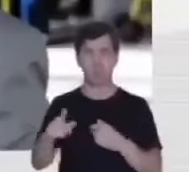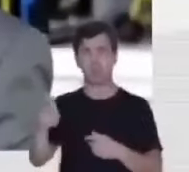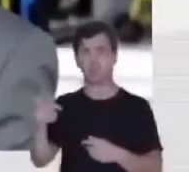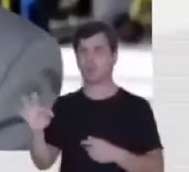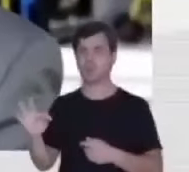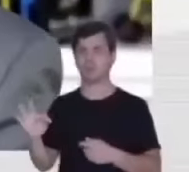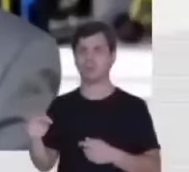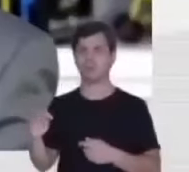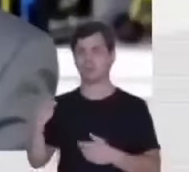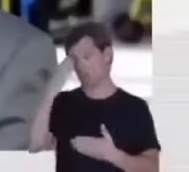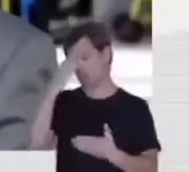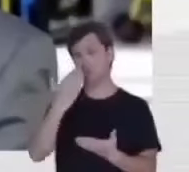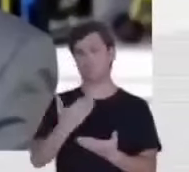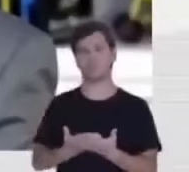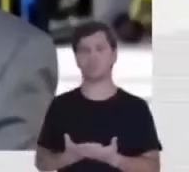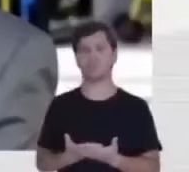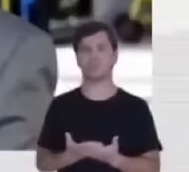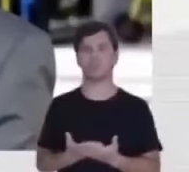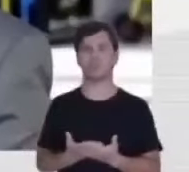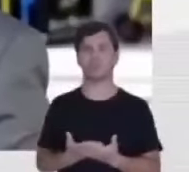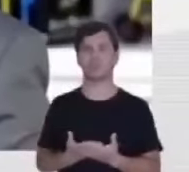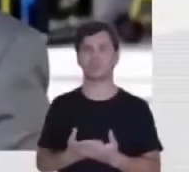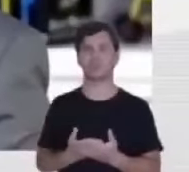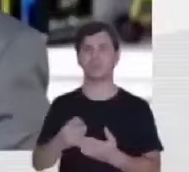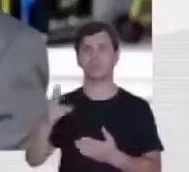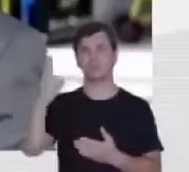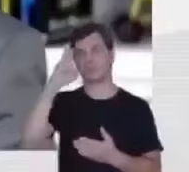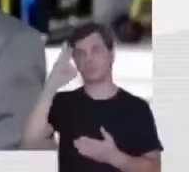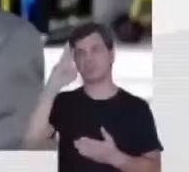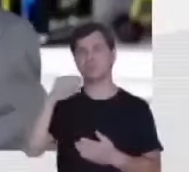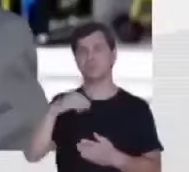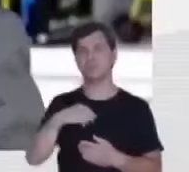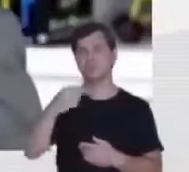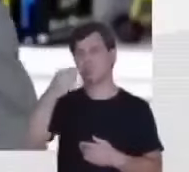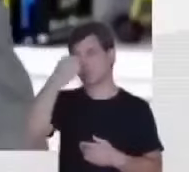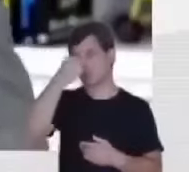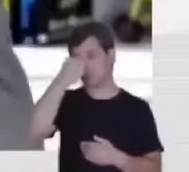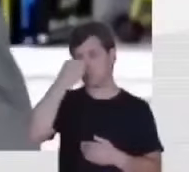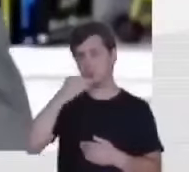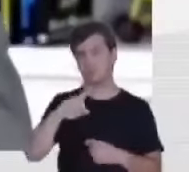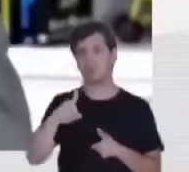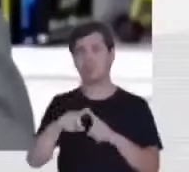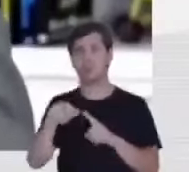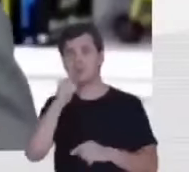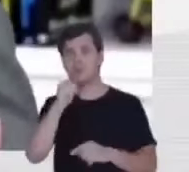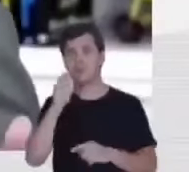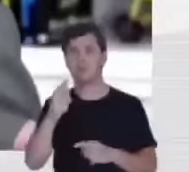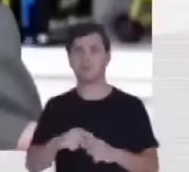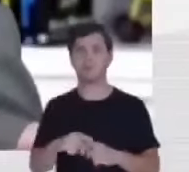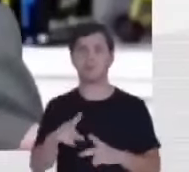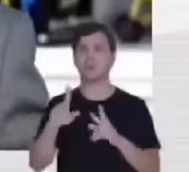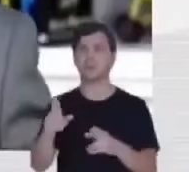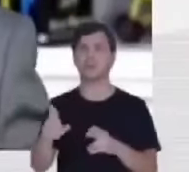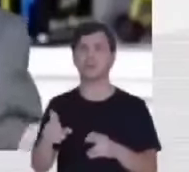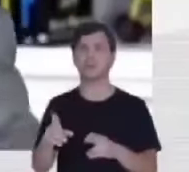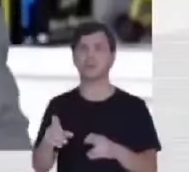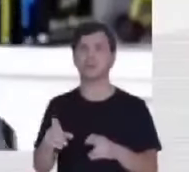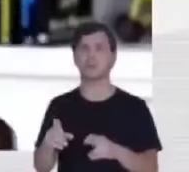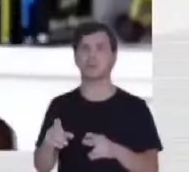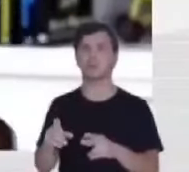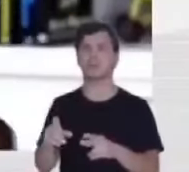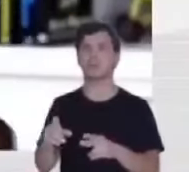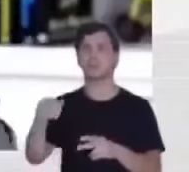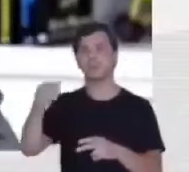partido que não pode acreditar na história de que os evangélicos e as evangélicas são como se fossem um gato,